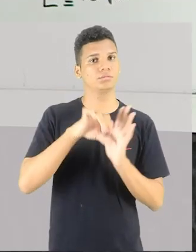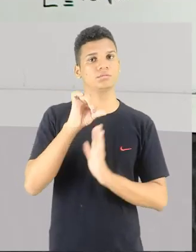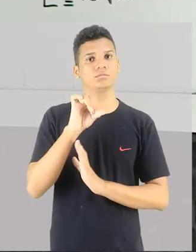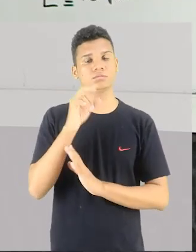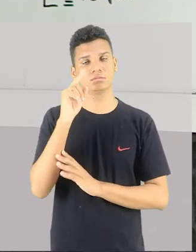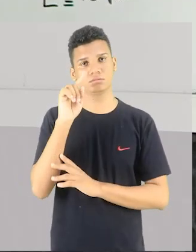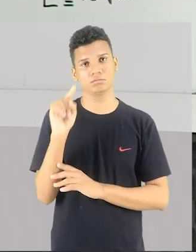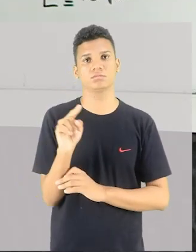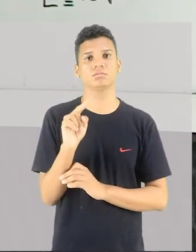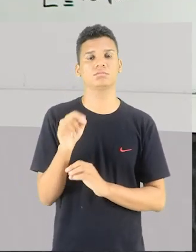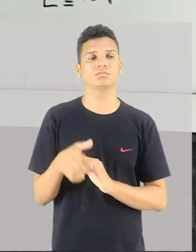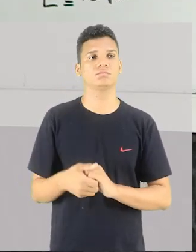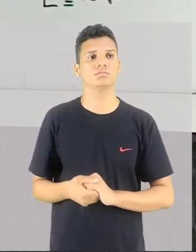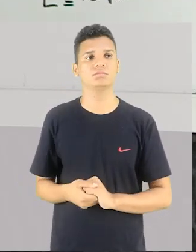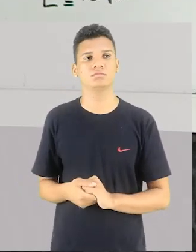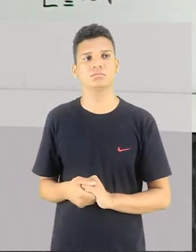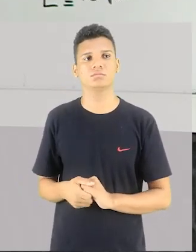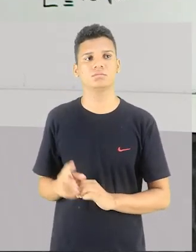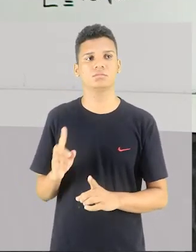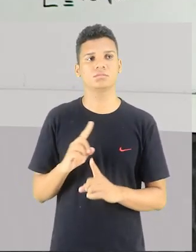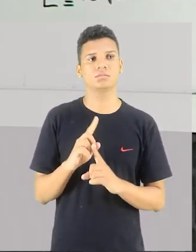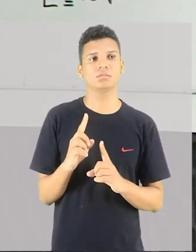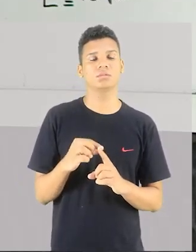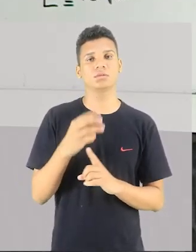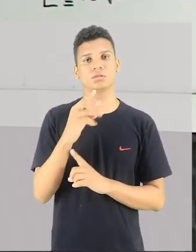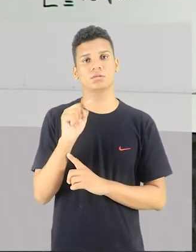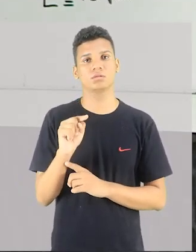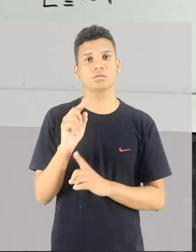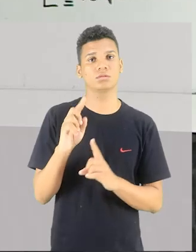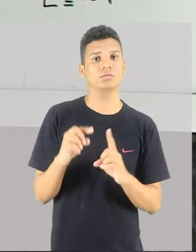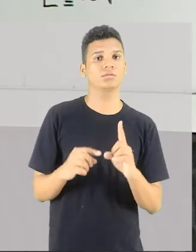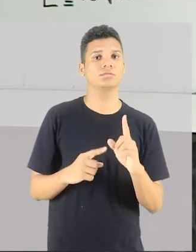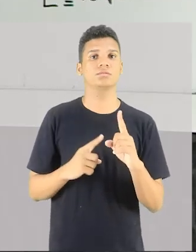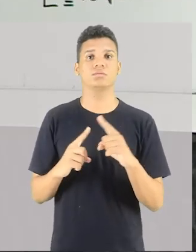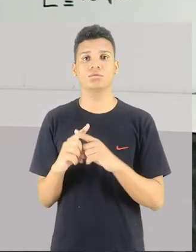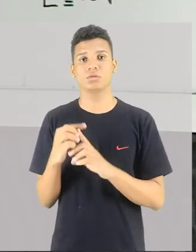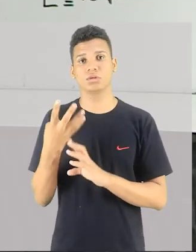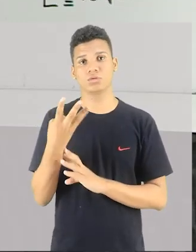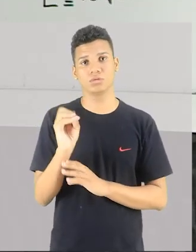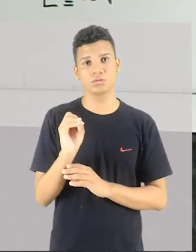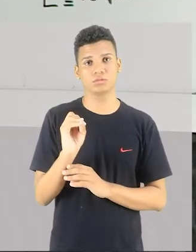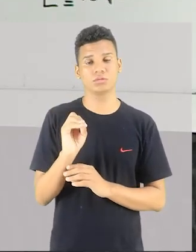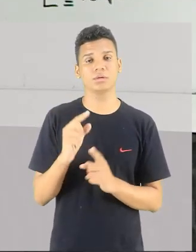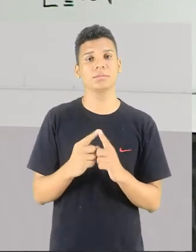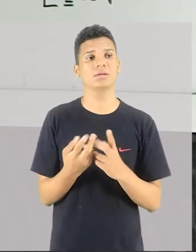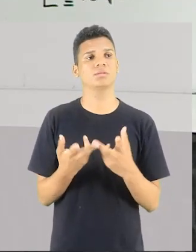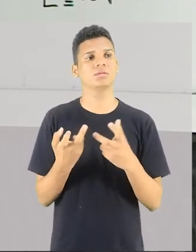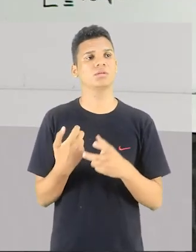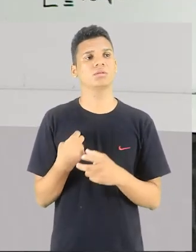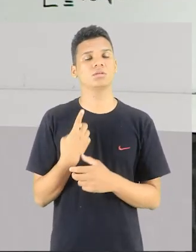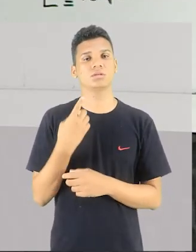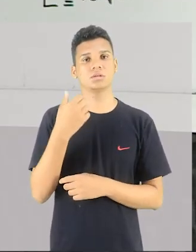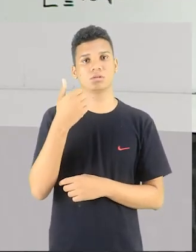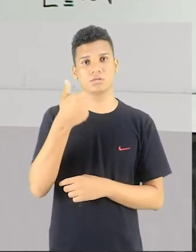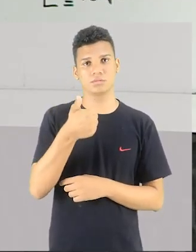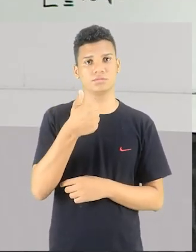3 x 40 Então essa área aqui vai ser igual a 120